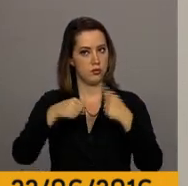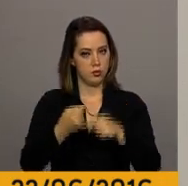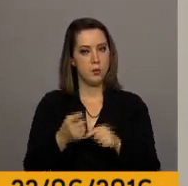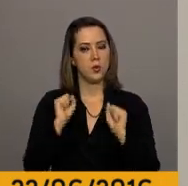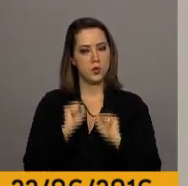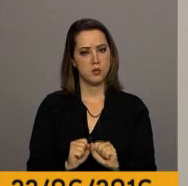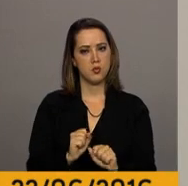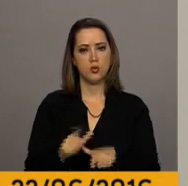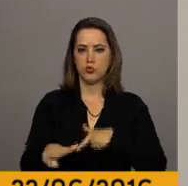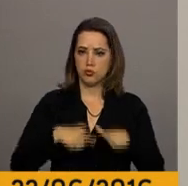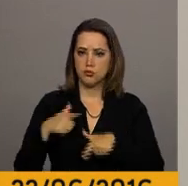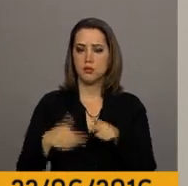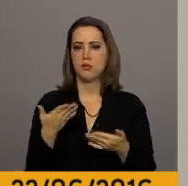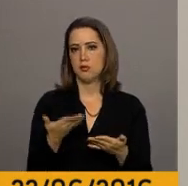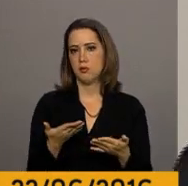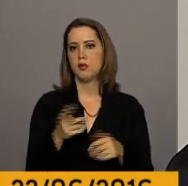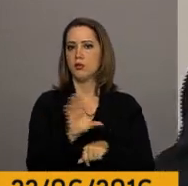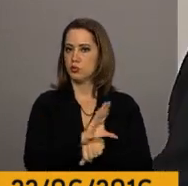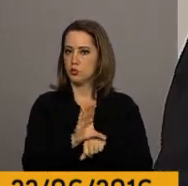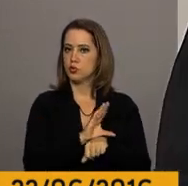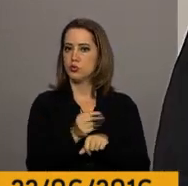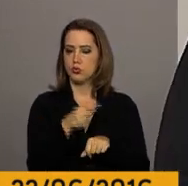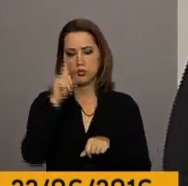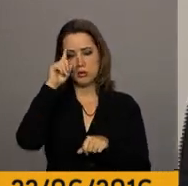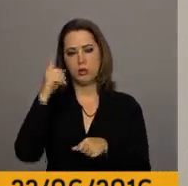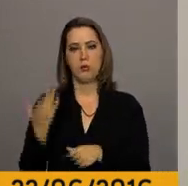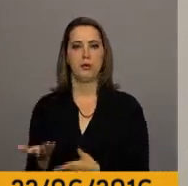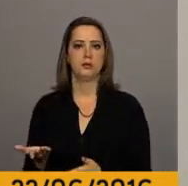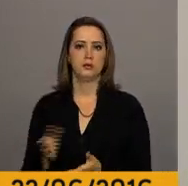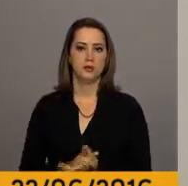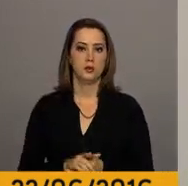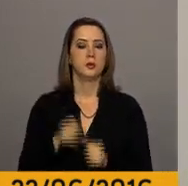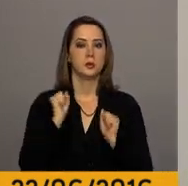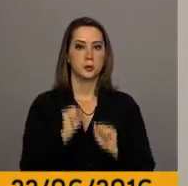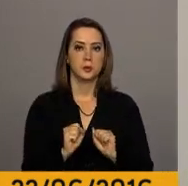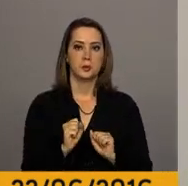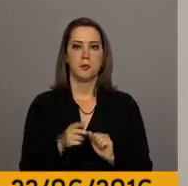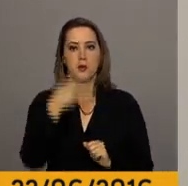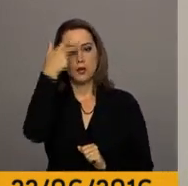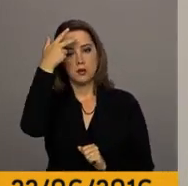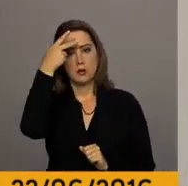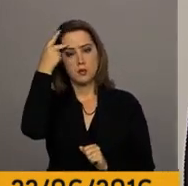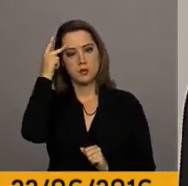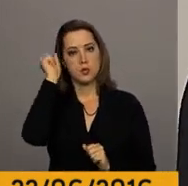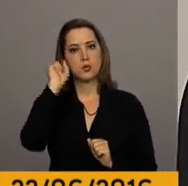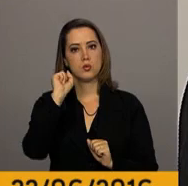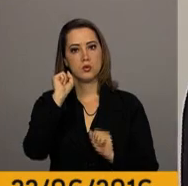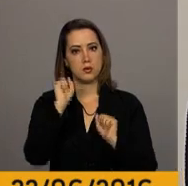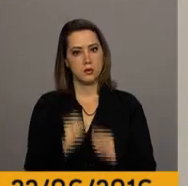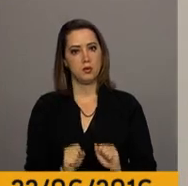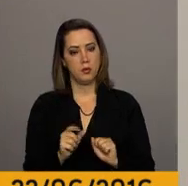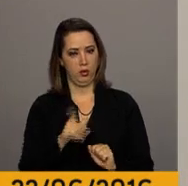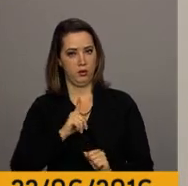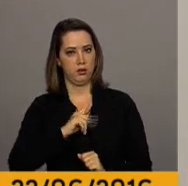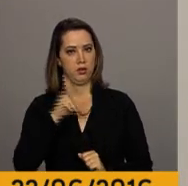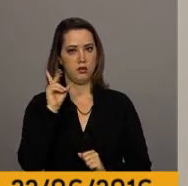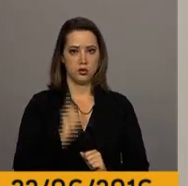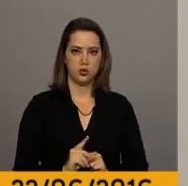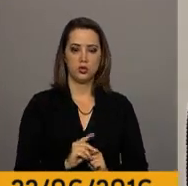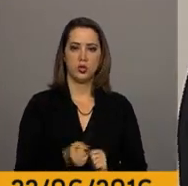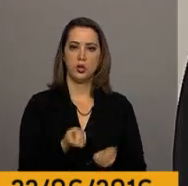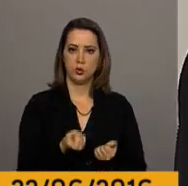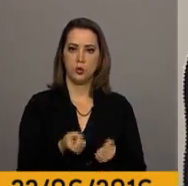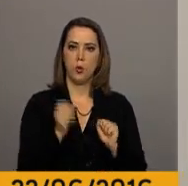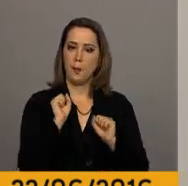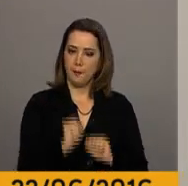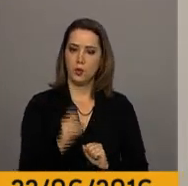Constituição dá aquela sensação de que todos aqueles que podem desfrutar direitos do texto constitucional poderão tê-los